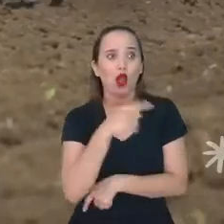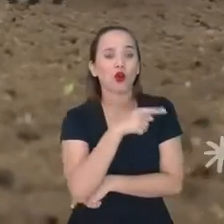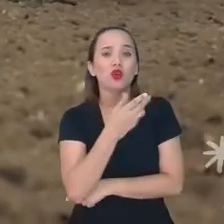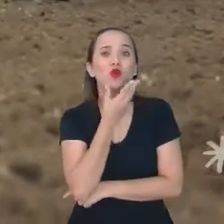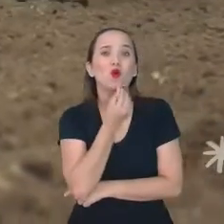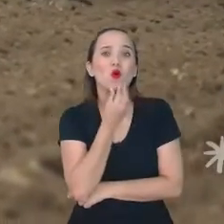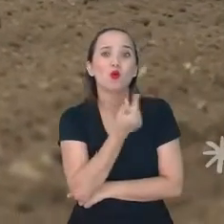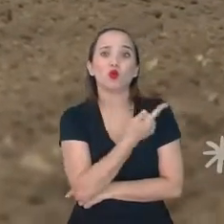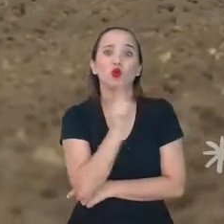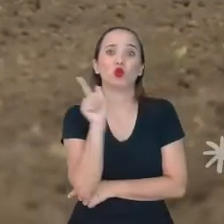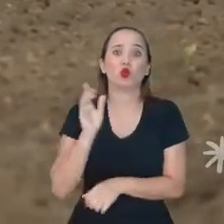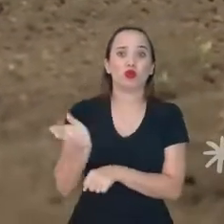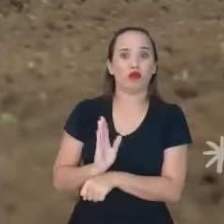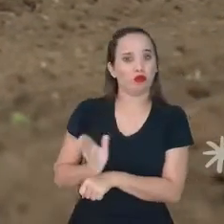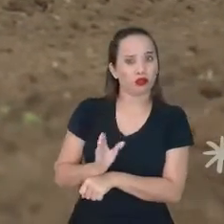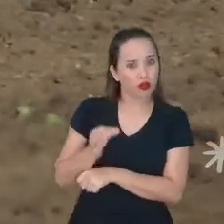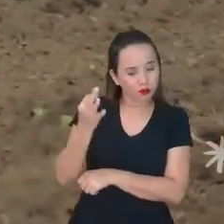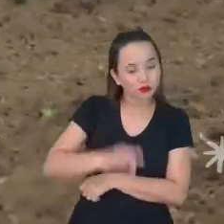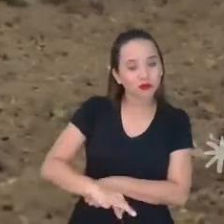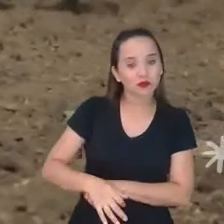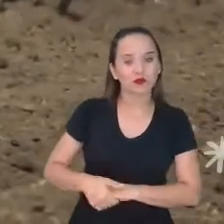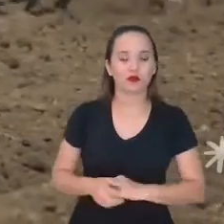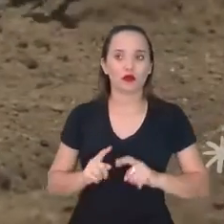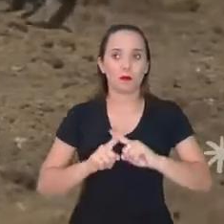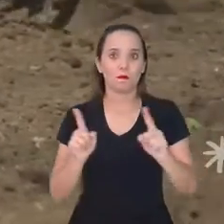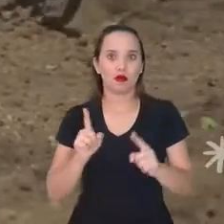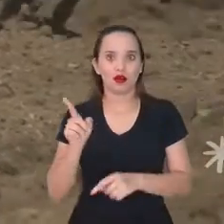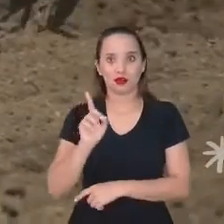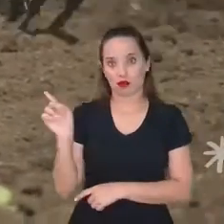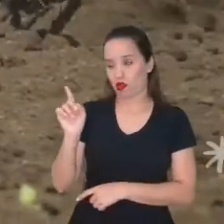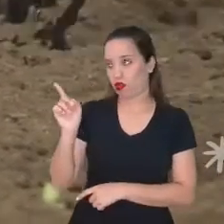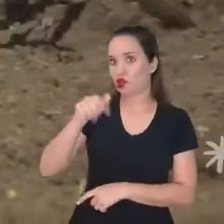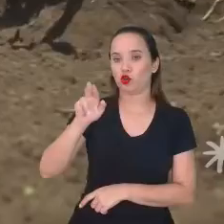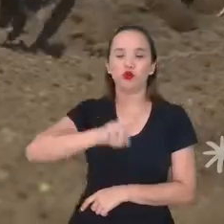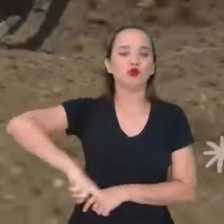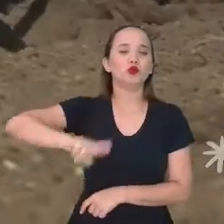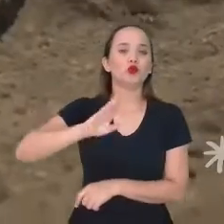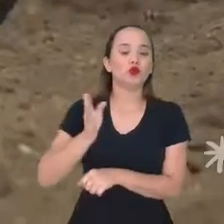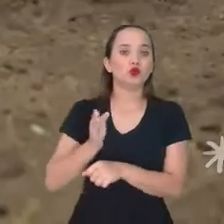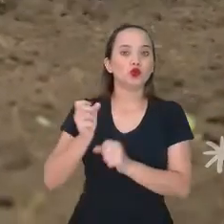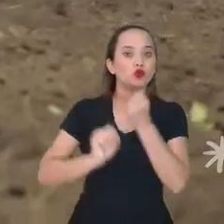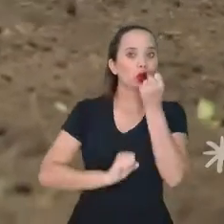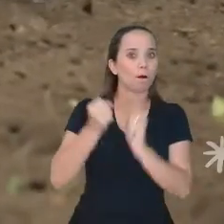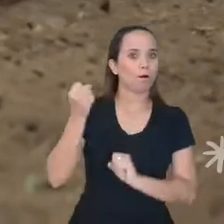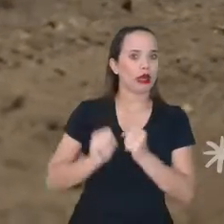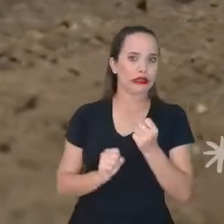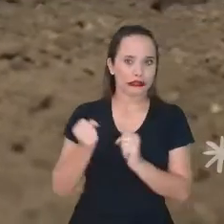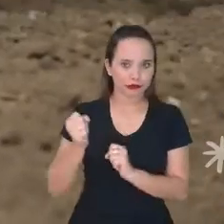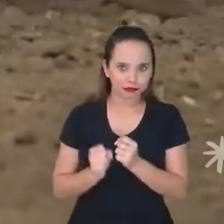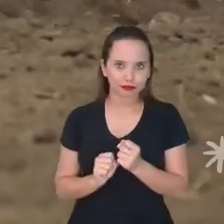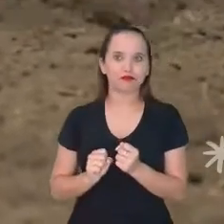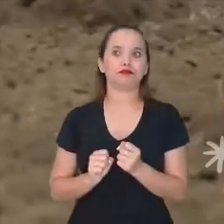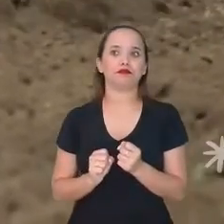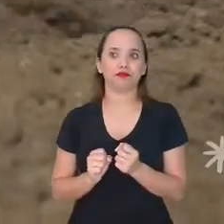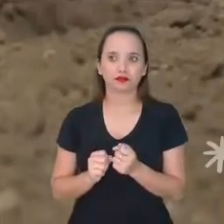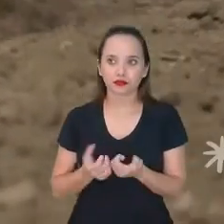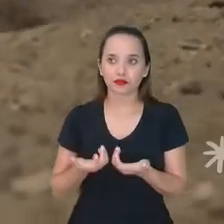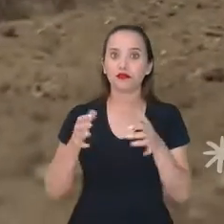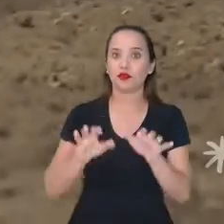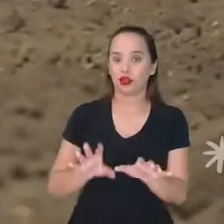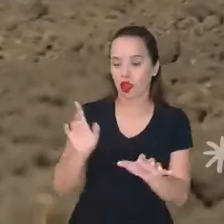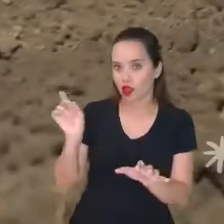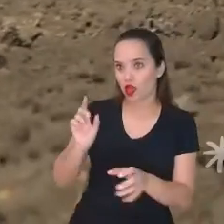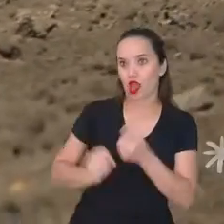ali estava no primeiro Isso, vídeo, né? justamente. Só que aí o uso da máquina, né? E aí essa máquina